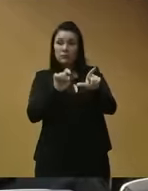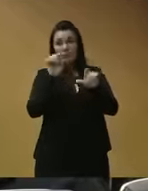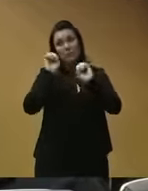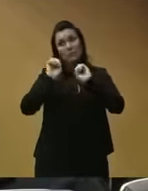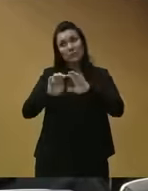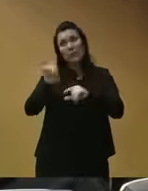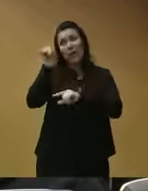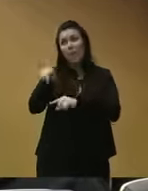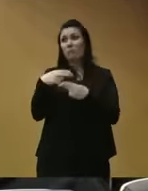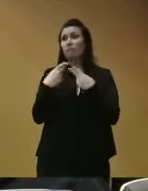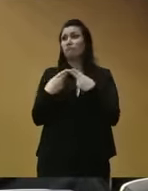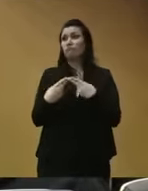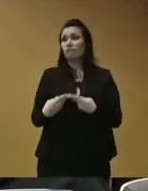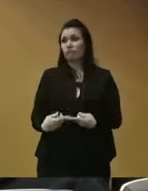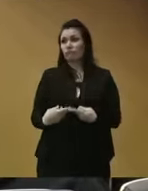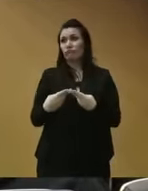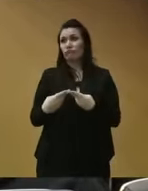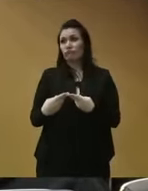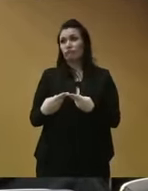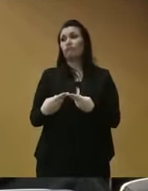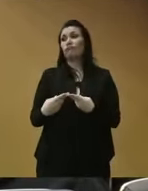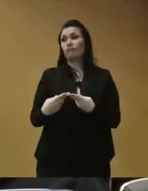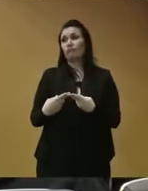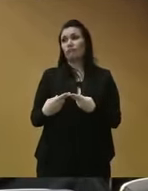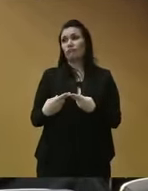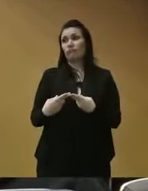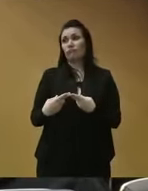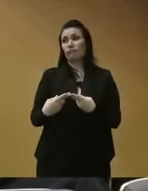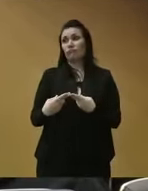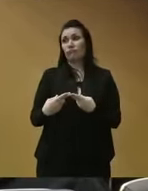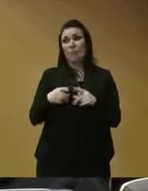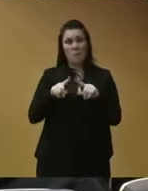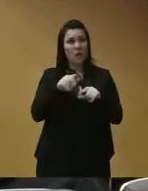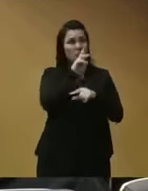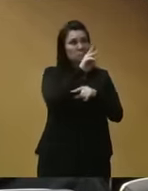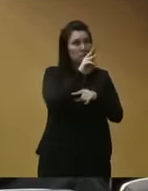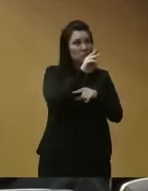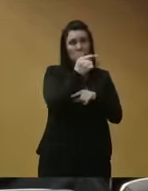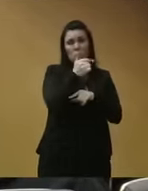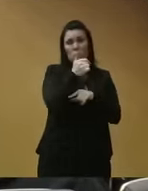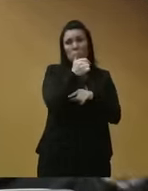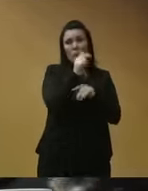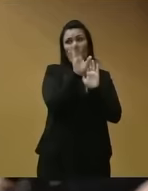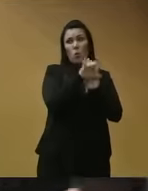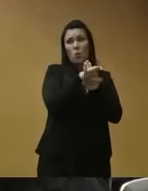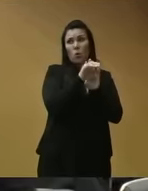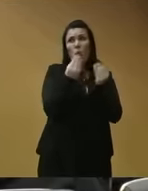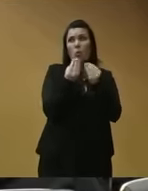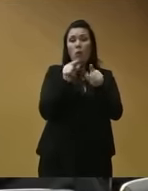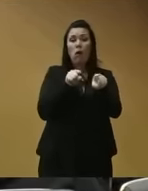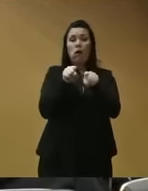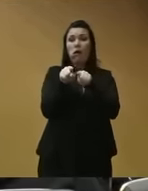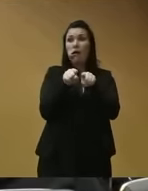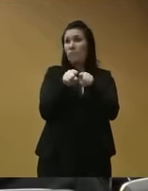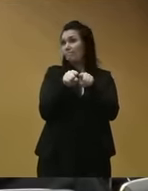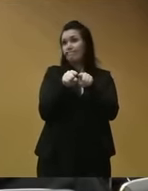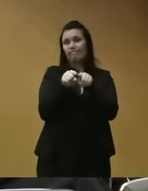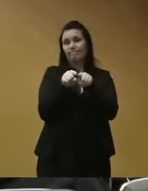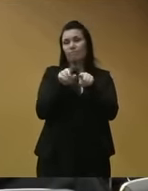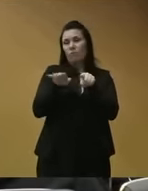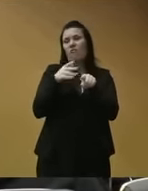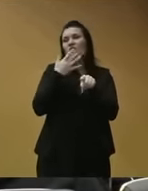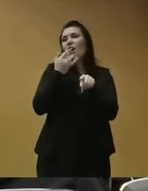exige paciência, que é um conceito que nem existe para a IA. Como competir com isso? Não é tarefa